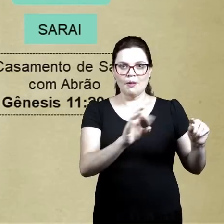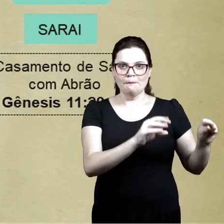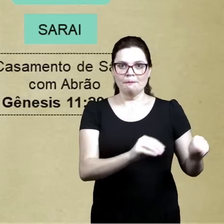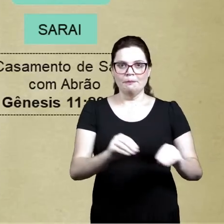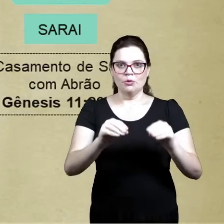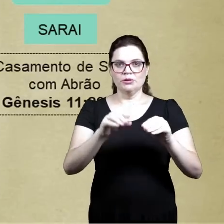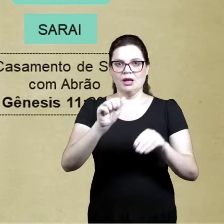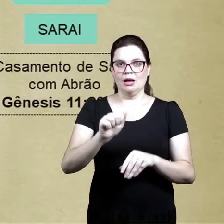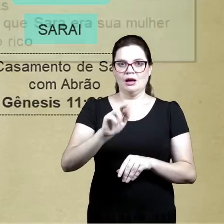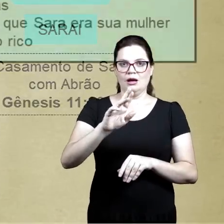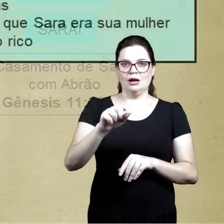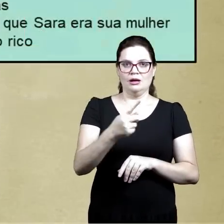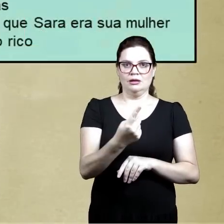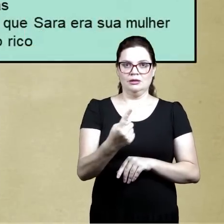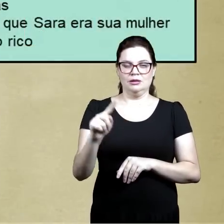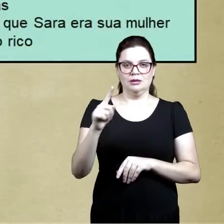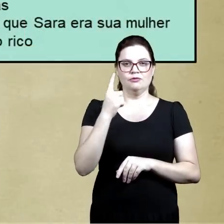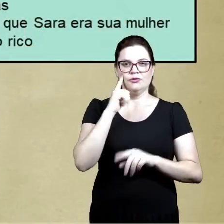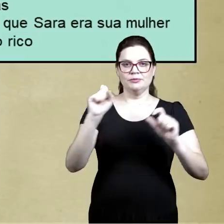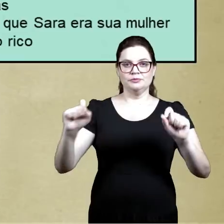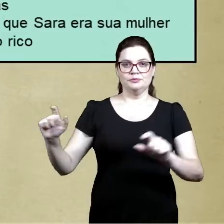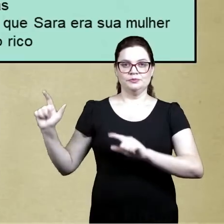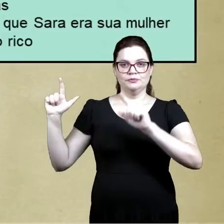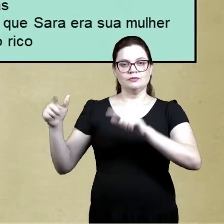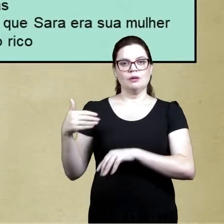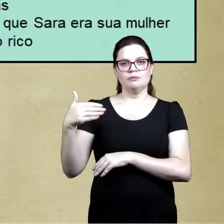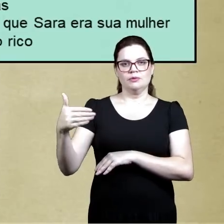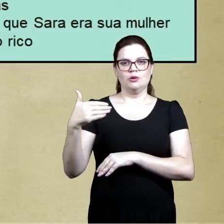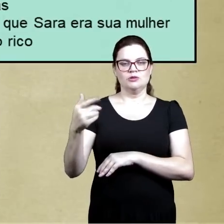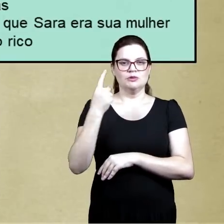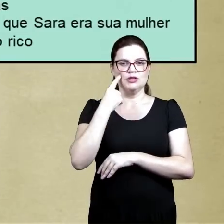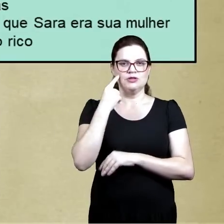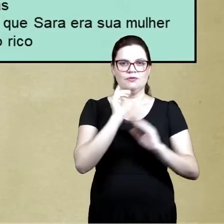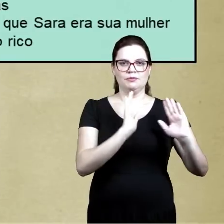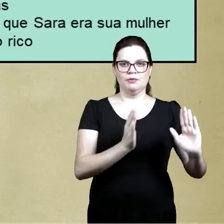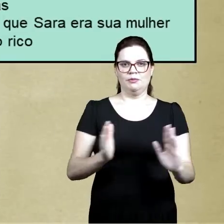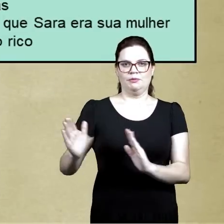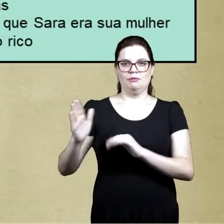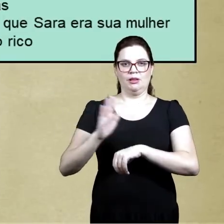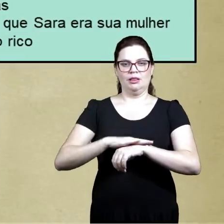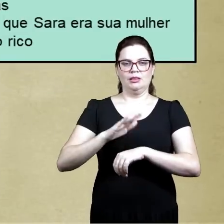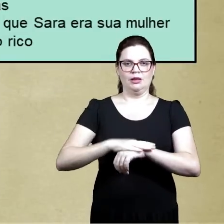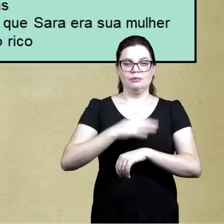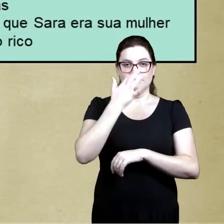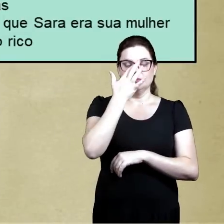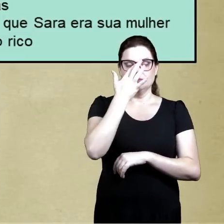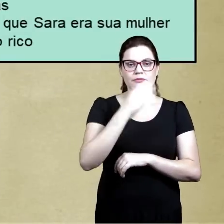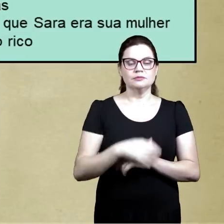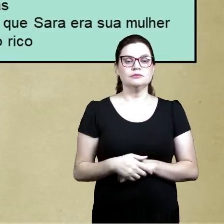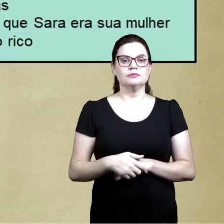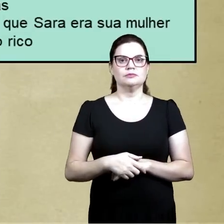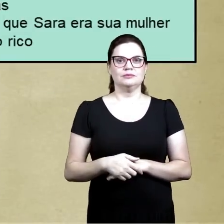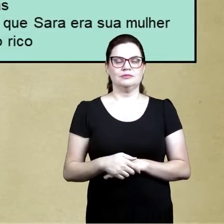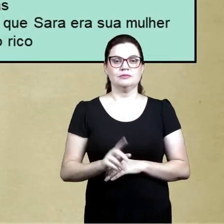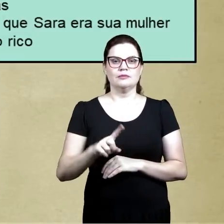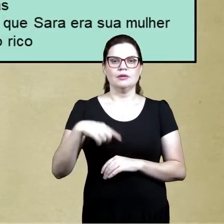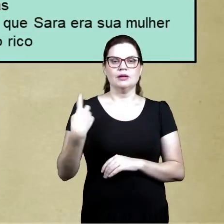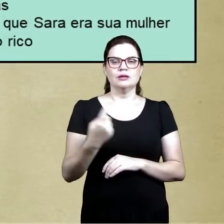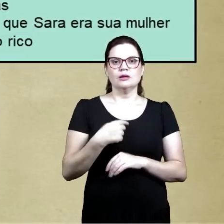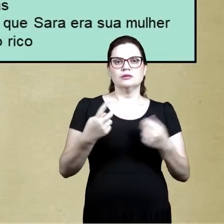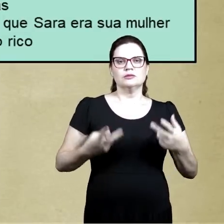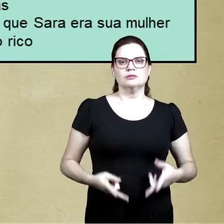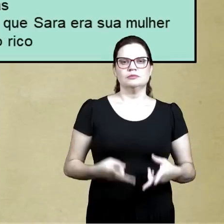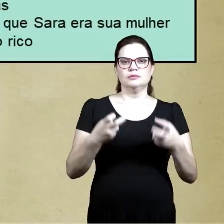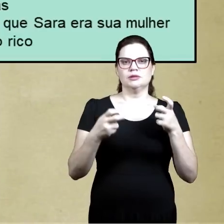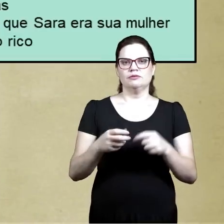próximo quadro para nós darmos sequência a essa ordem cronológica. Quando nós vemos